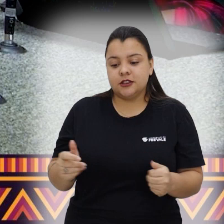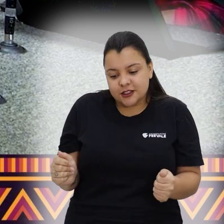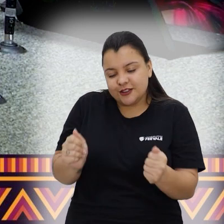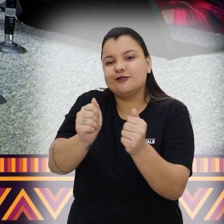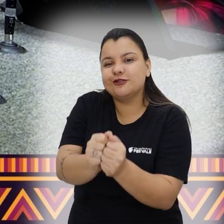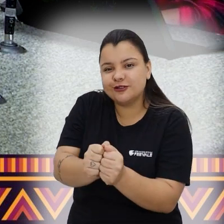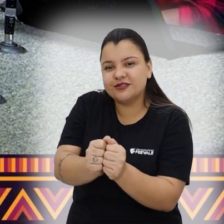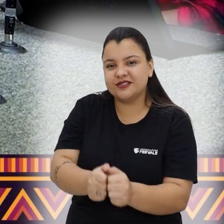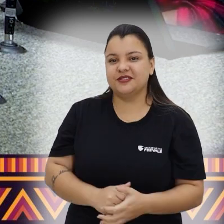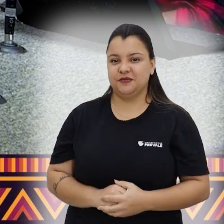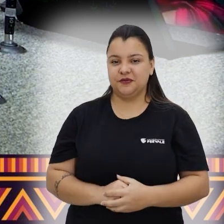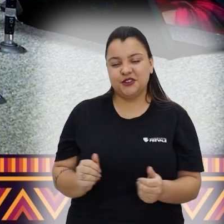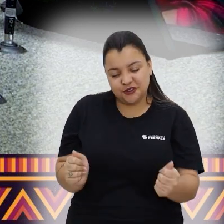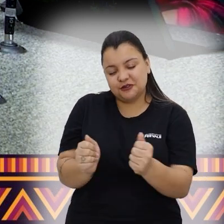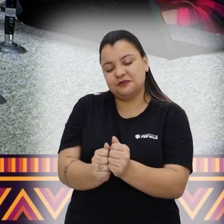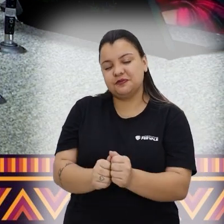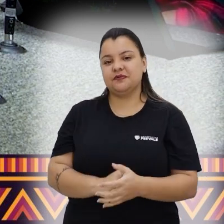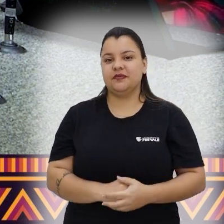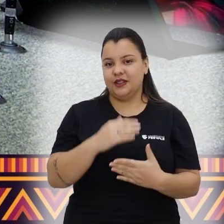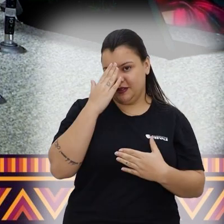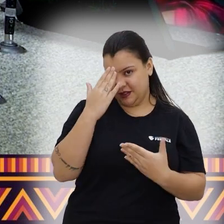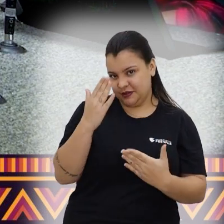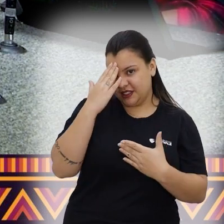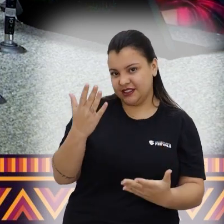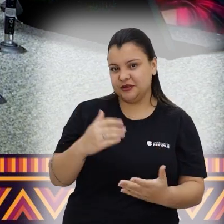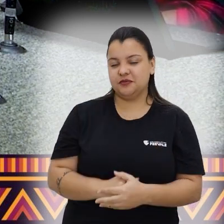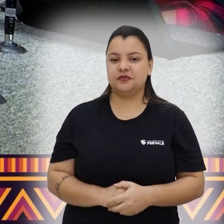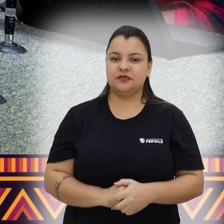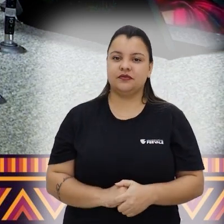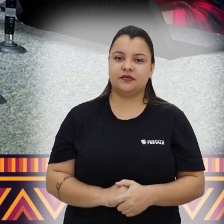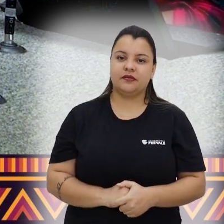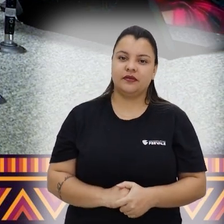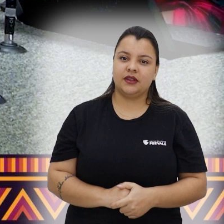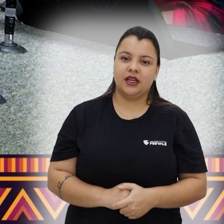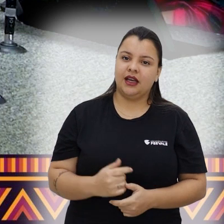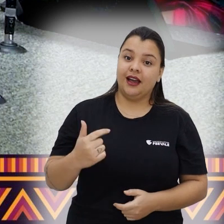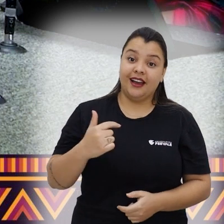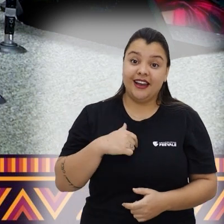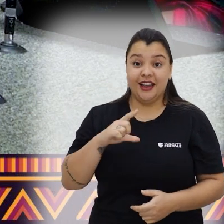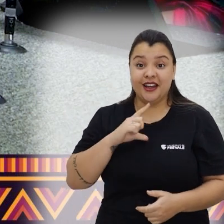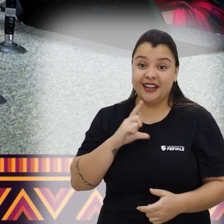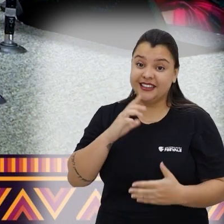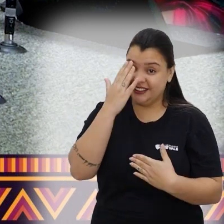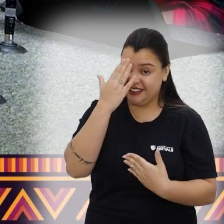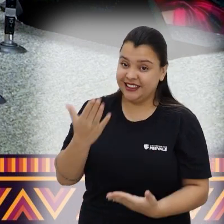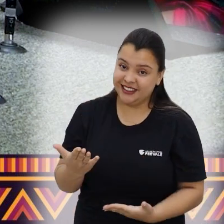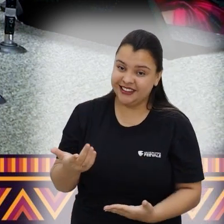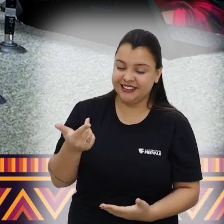Juntos. Exato, juntos. Muito obrigada Obrigado, mesmo. gente, obrigado. Só eu tenho que agradecer de